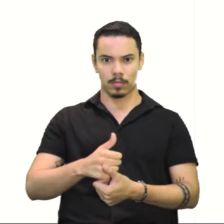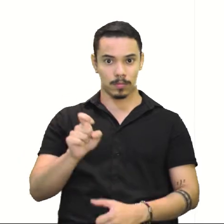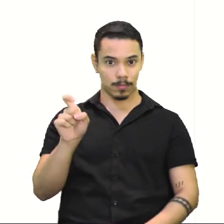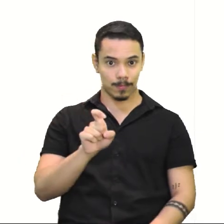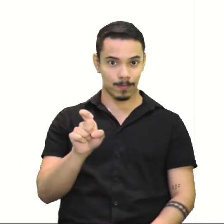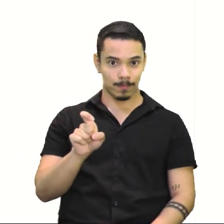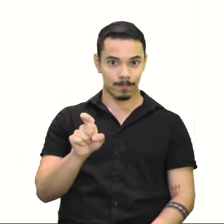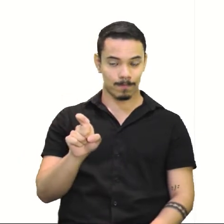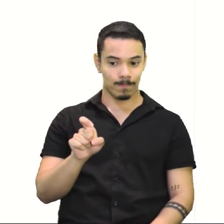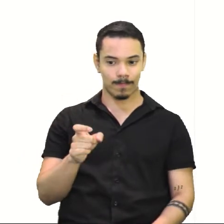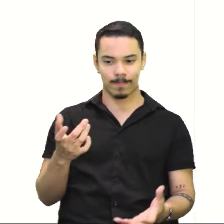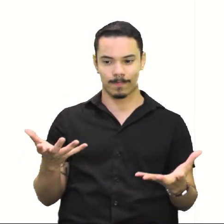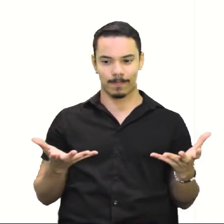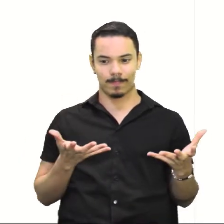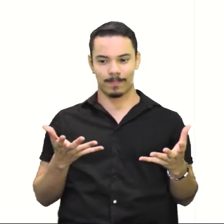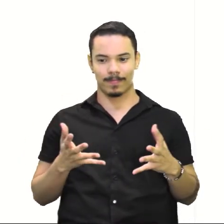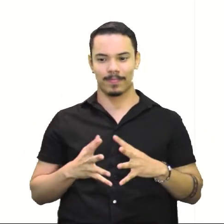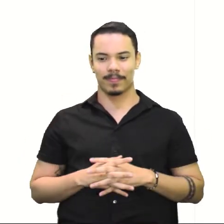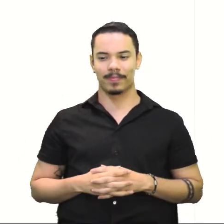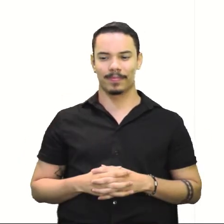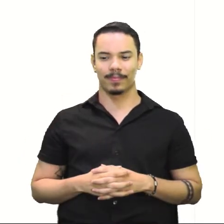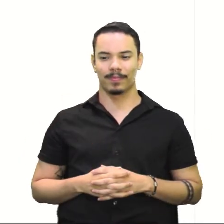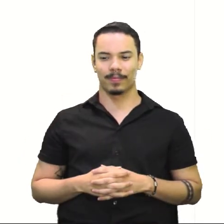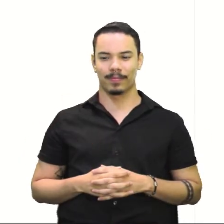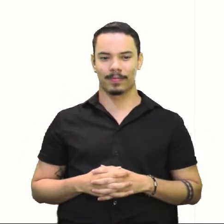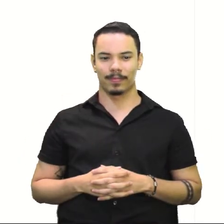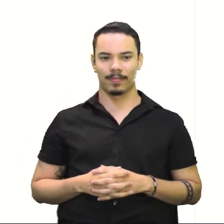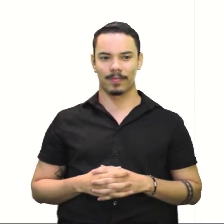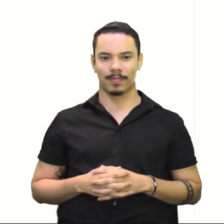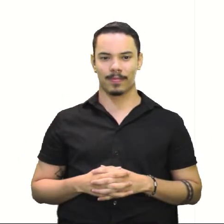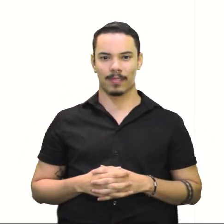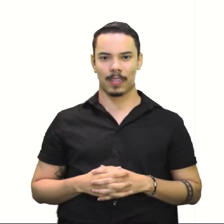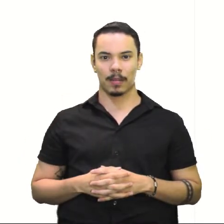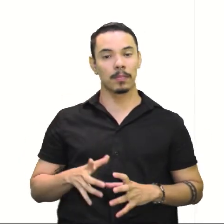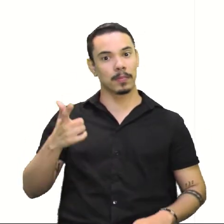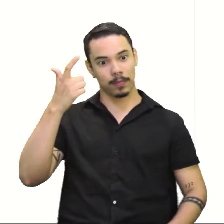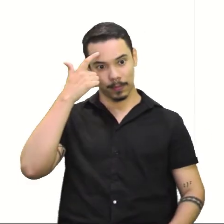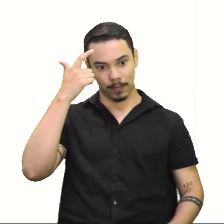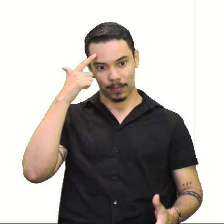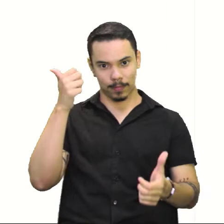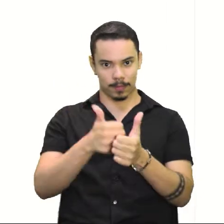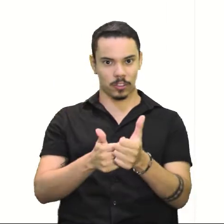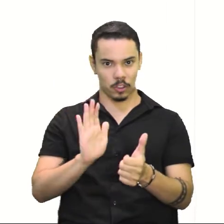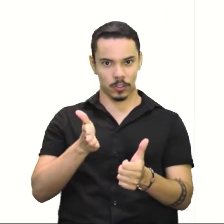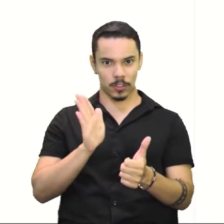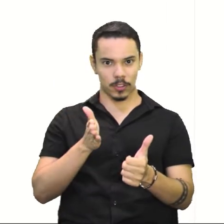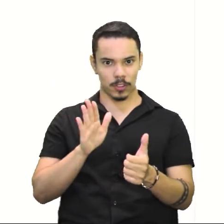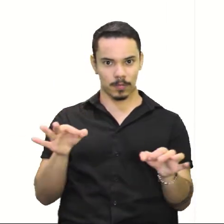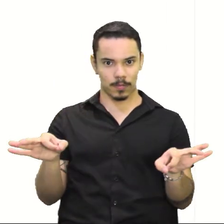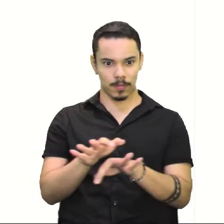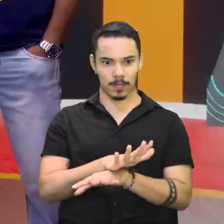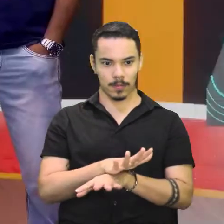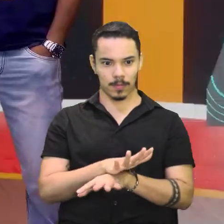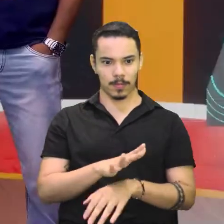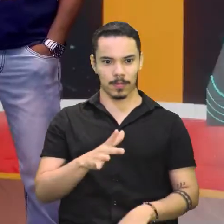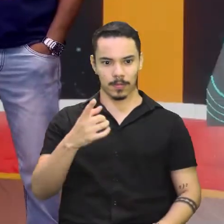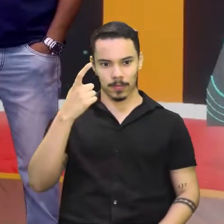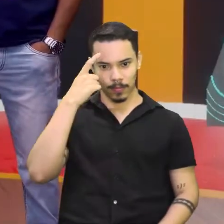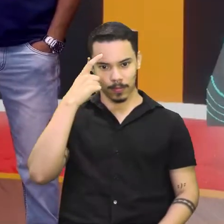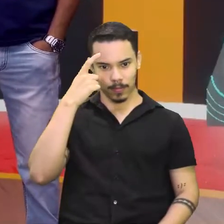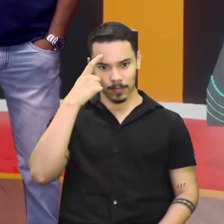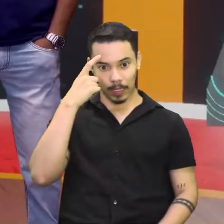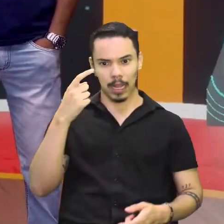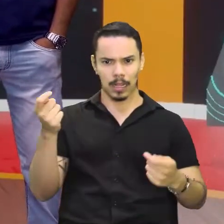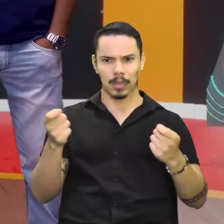lá, então, vamos lá. Dou-lhe 1, dou-lhe 2, dou-lhe 3. Pensa. Já pensaram? E aí? Dá para fazer